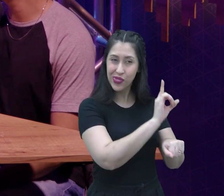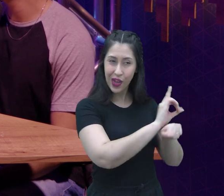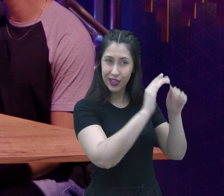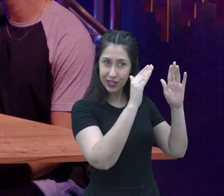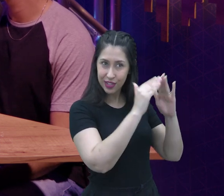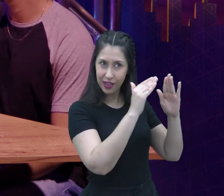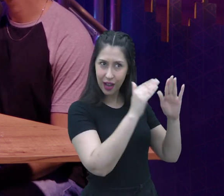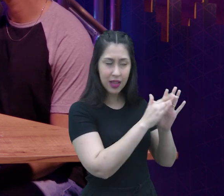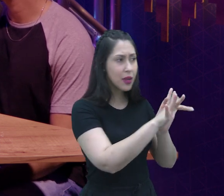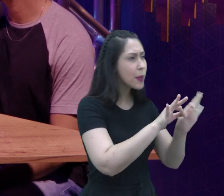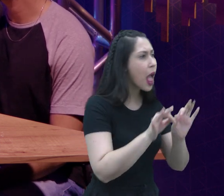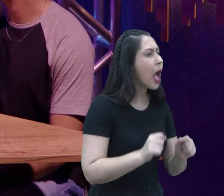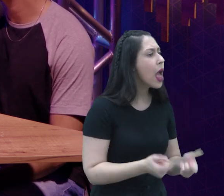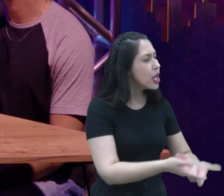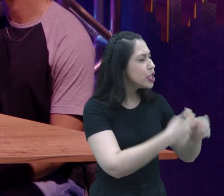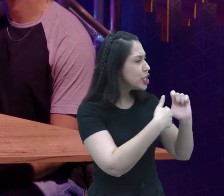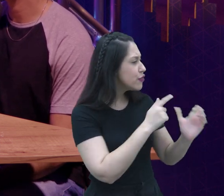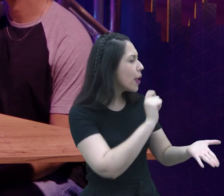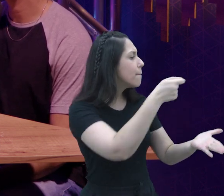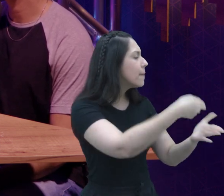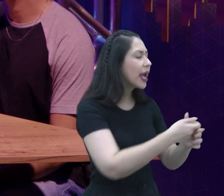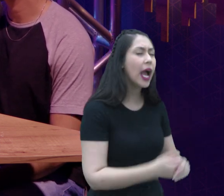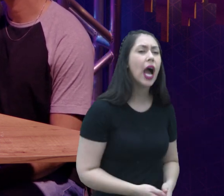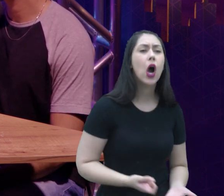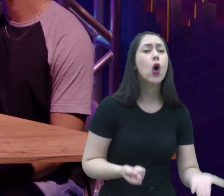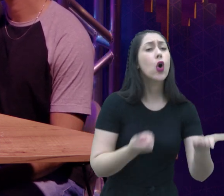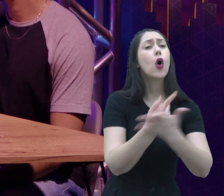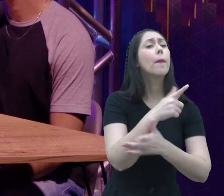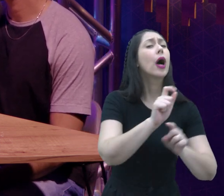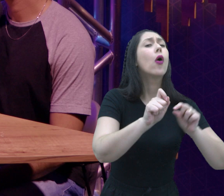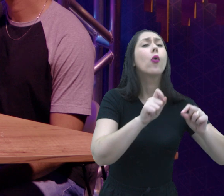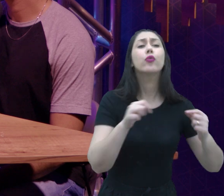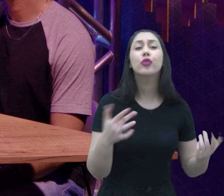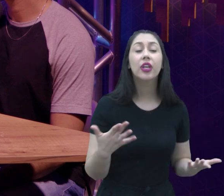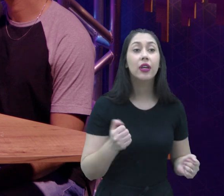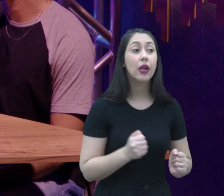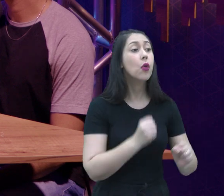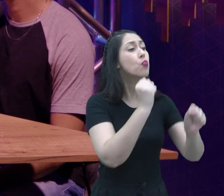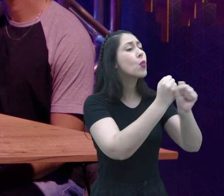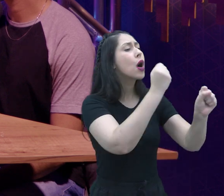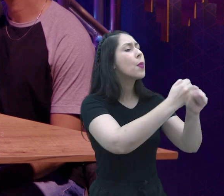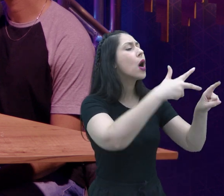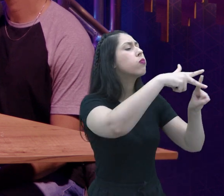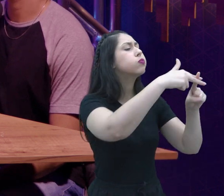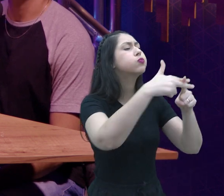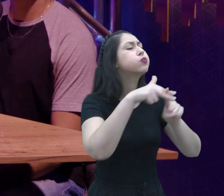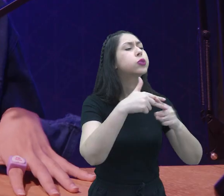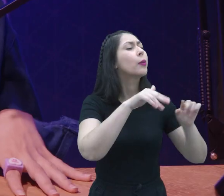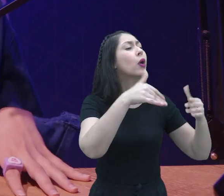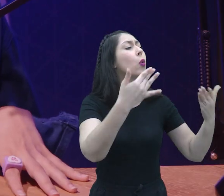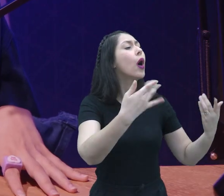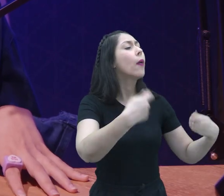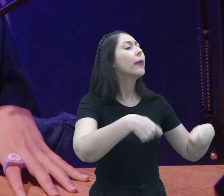ali o que conta precisa pagar, o que precisa comprar, qual reforma que precisa